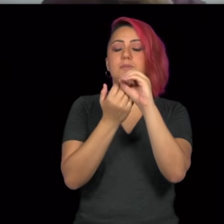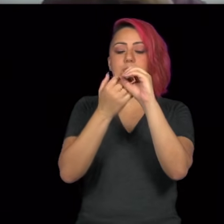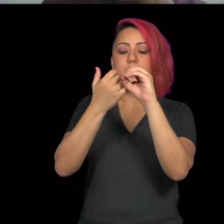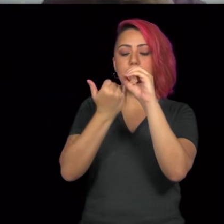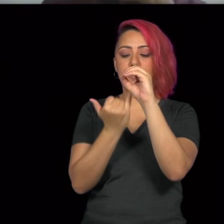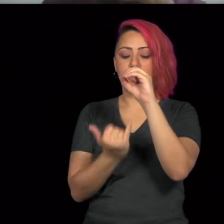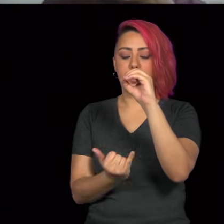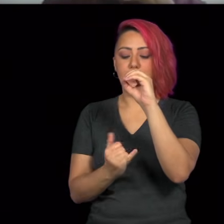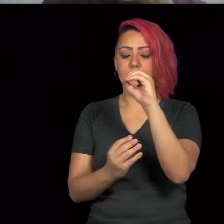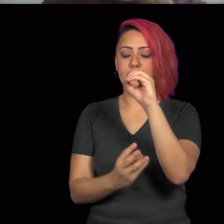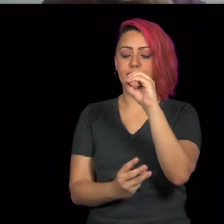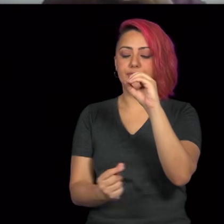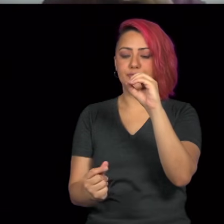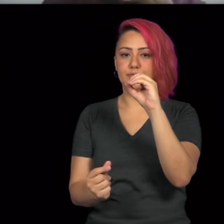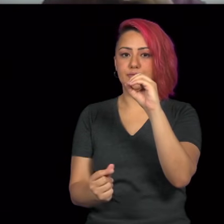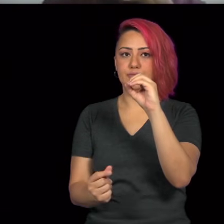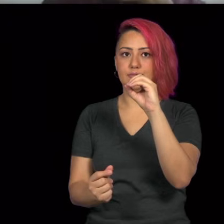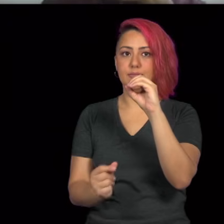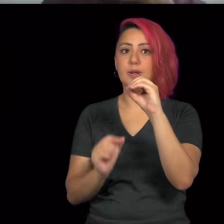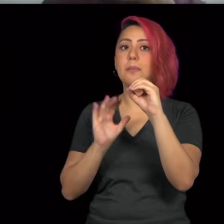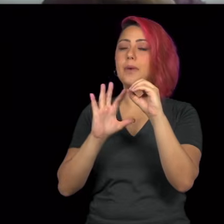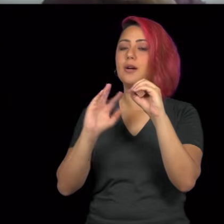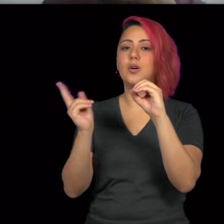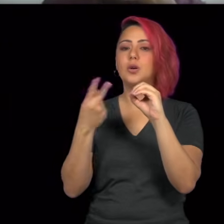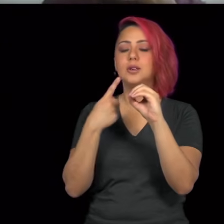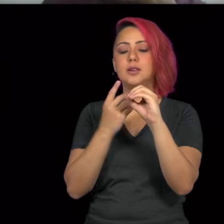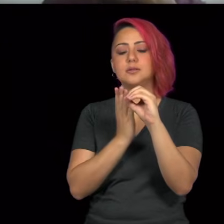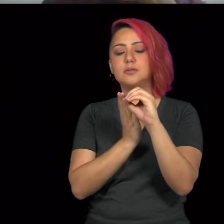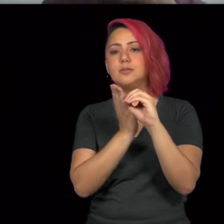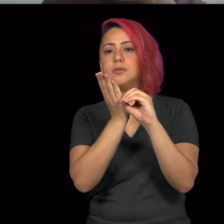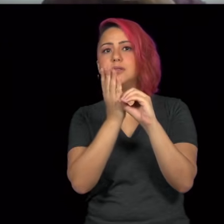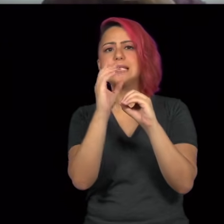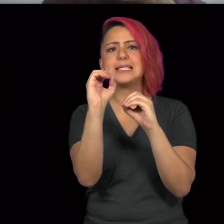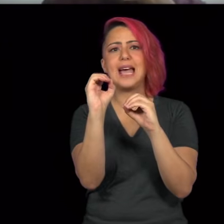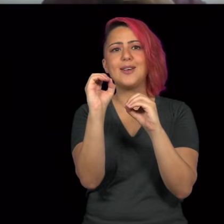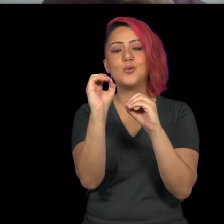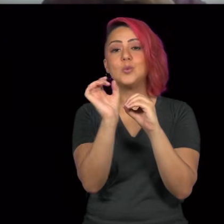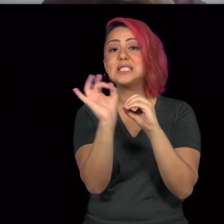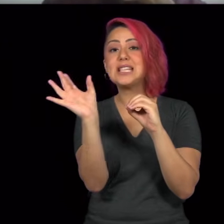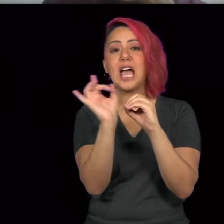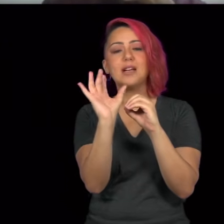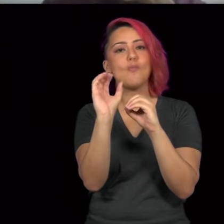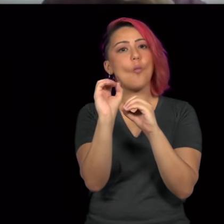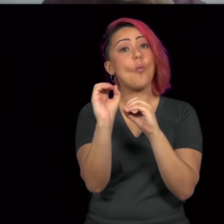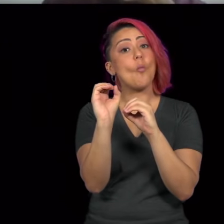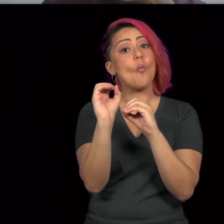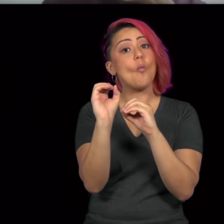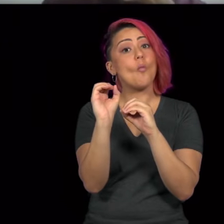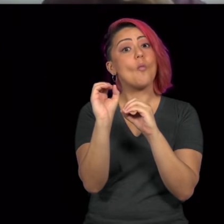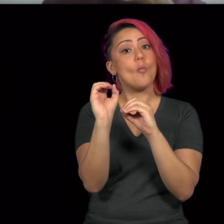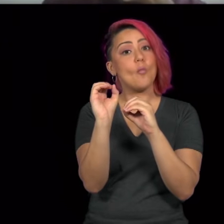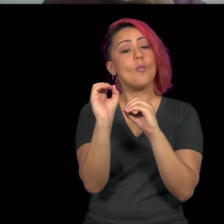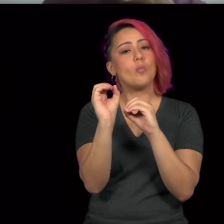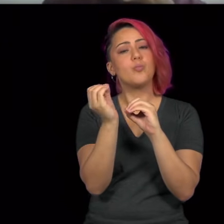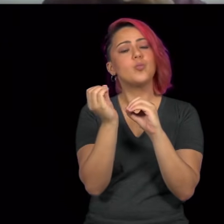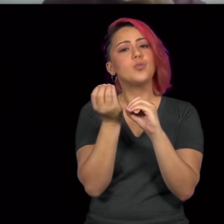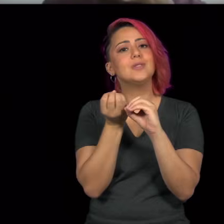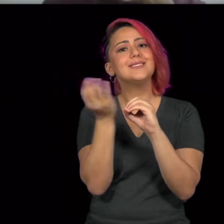aterrada e nada vai sair. Ou seja, a minha entrada é 1, a minha saída é